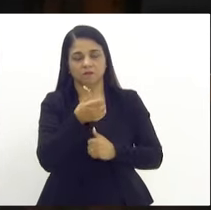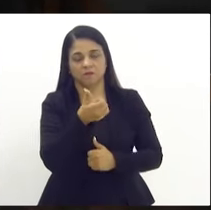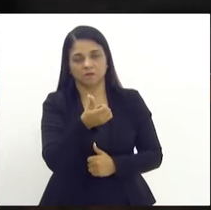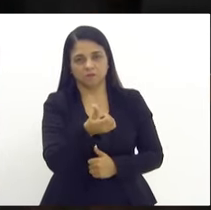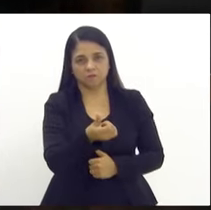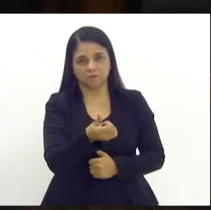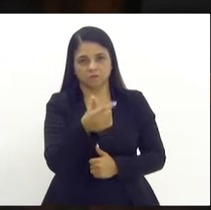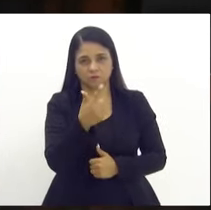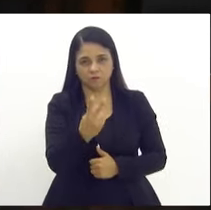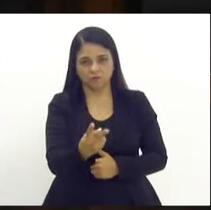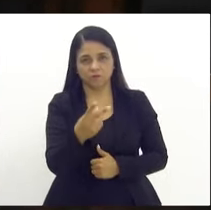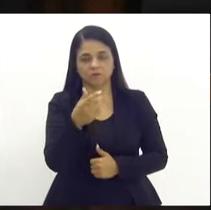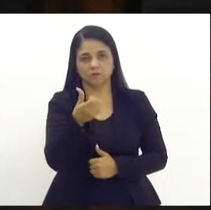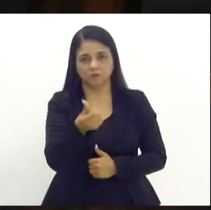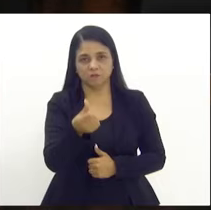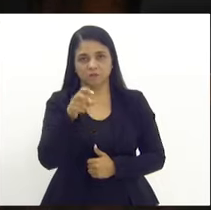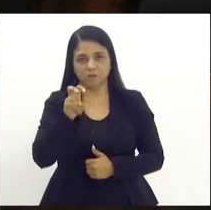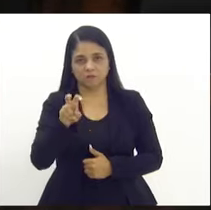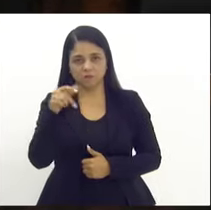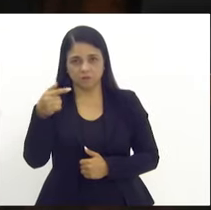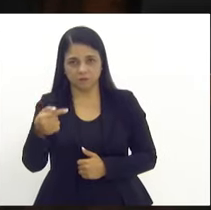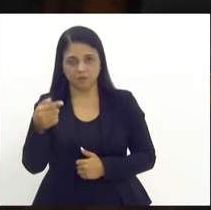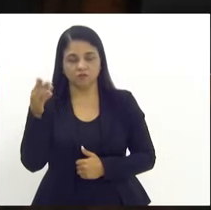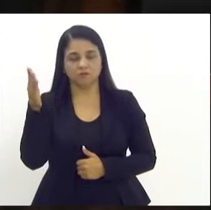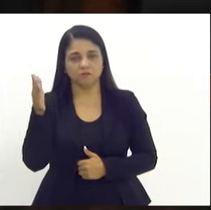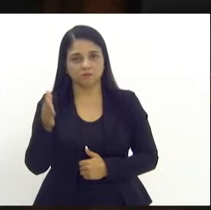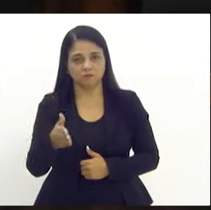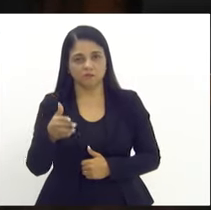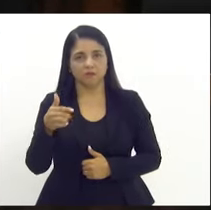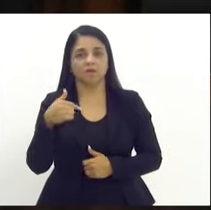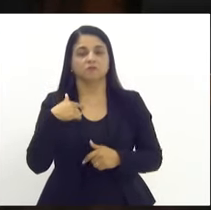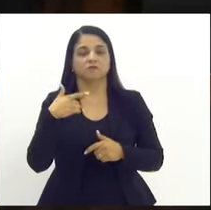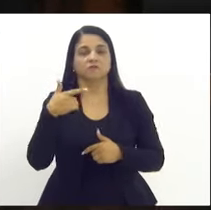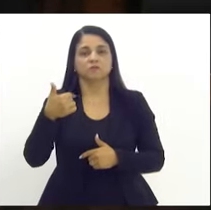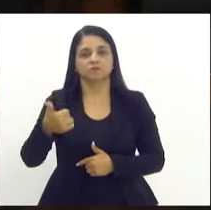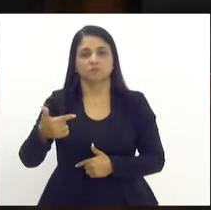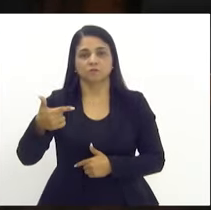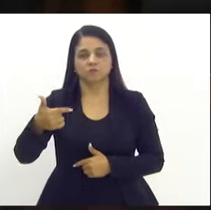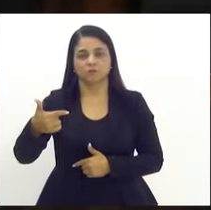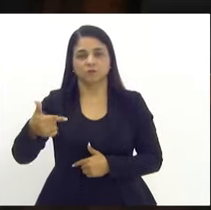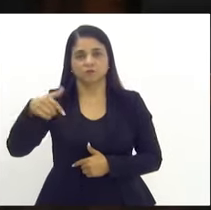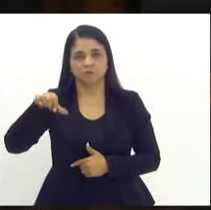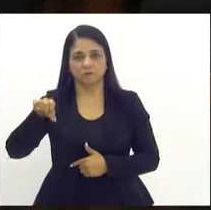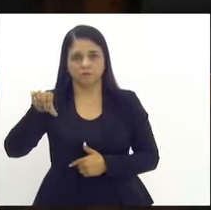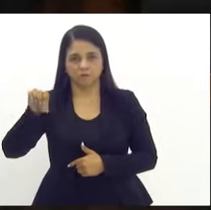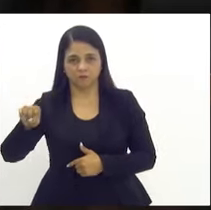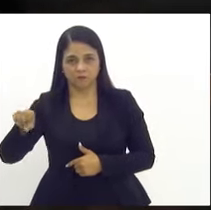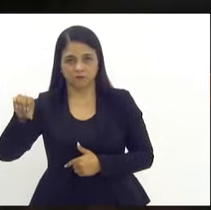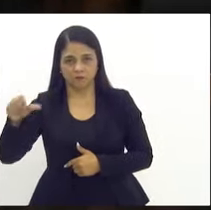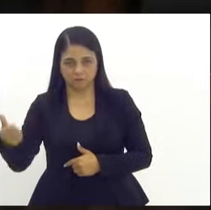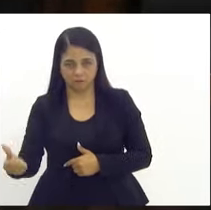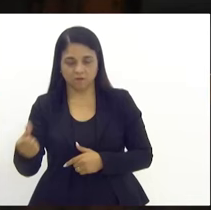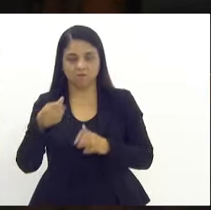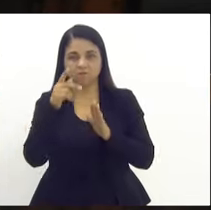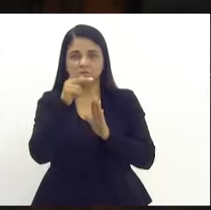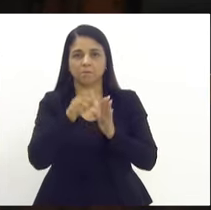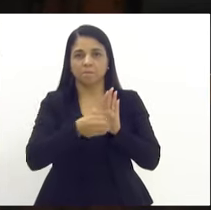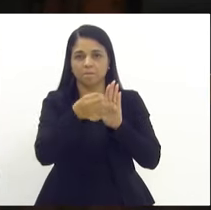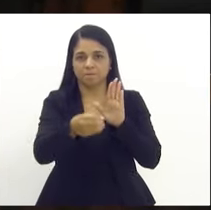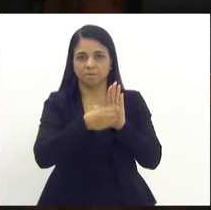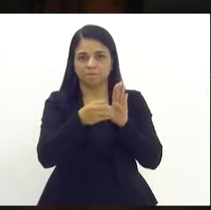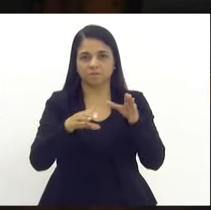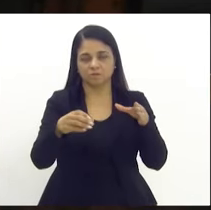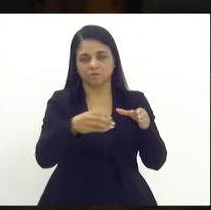2.657, de 26 de dezembro de 1996, e da outras providências. Pendentes pareceres das comissões de Constituição e